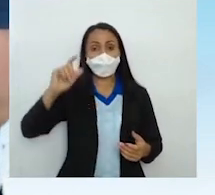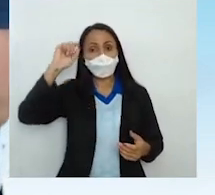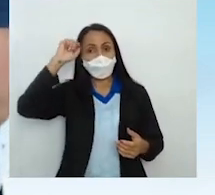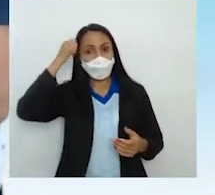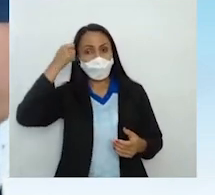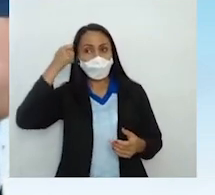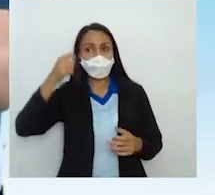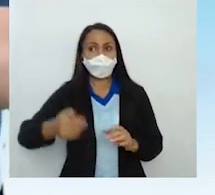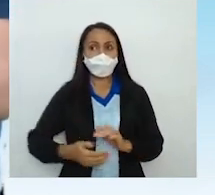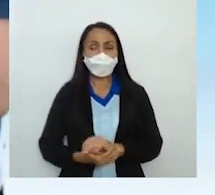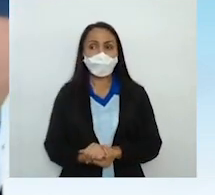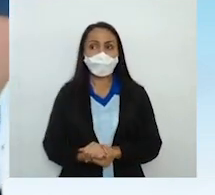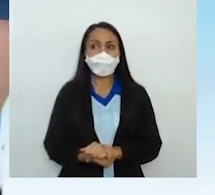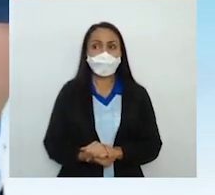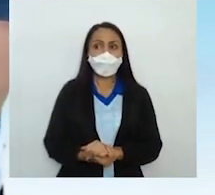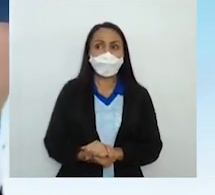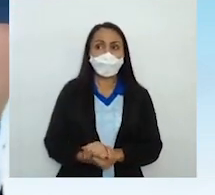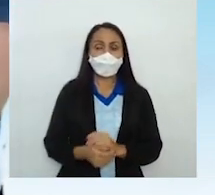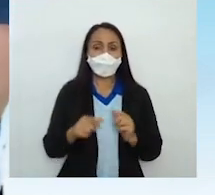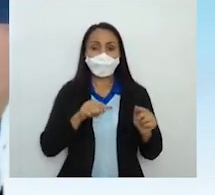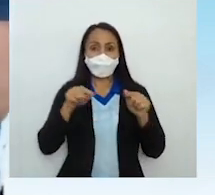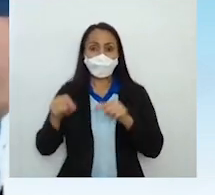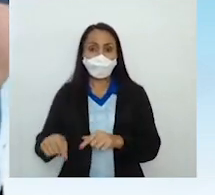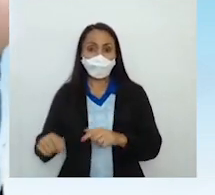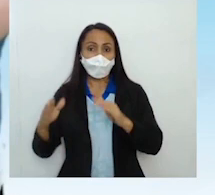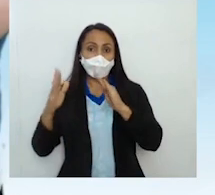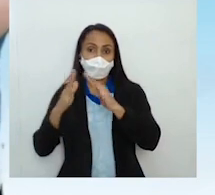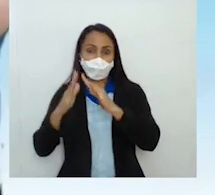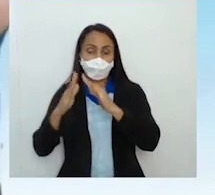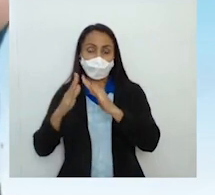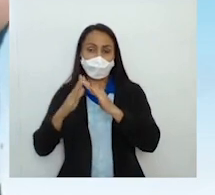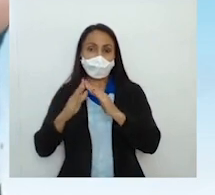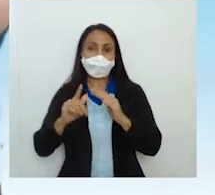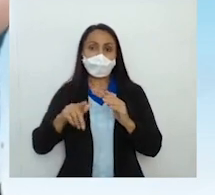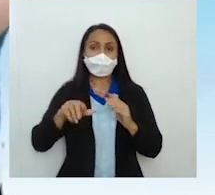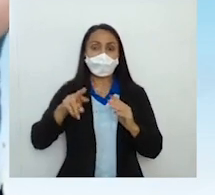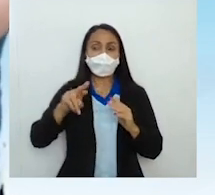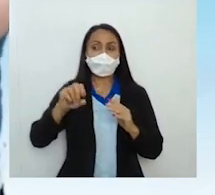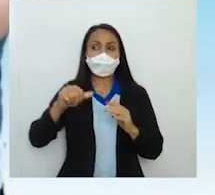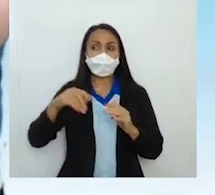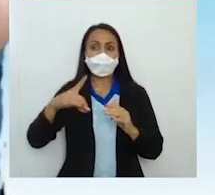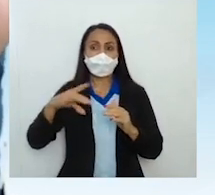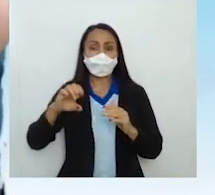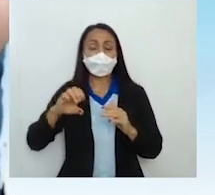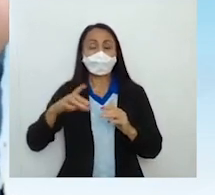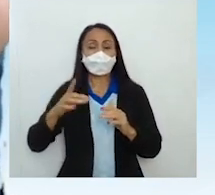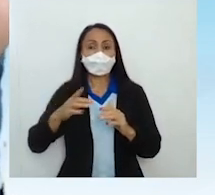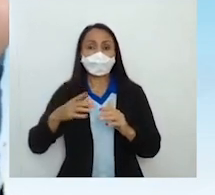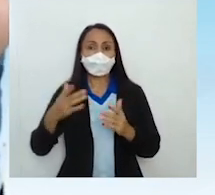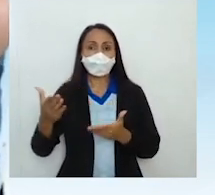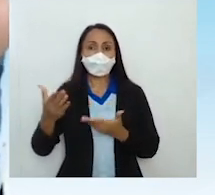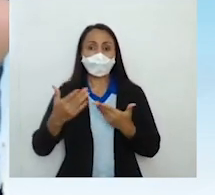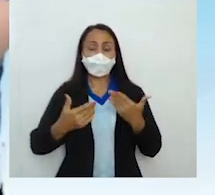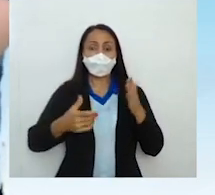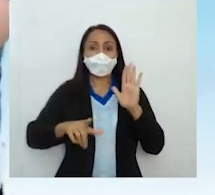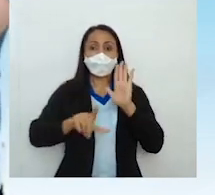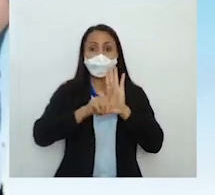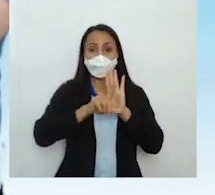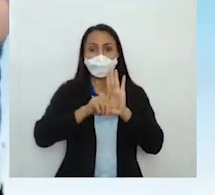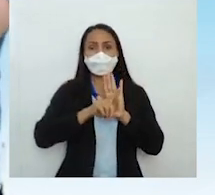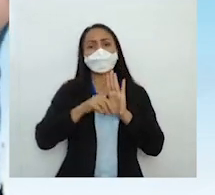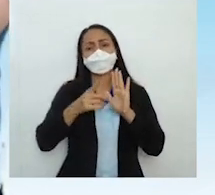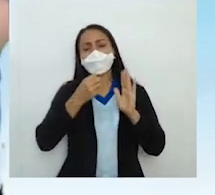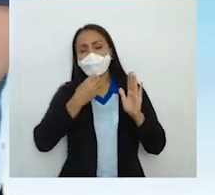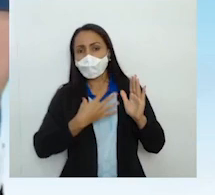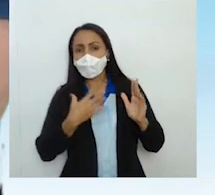colocavam dentro da casa grande, né? Dentro da casa grande. Inclusive, quando veio a Lei Eusébio de Queiroz, foi muito bom,